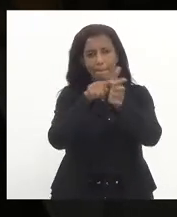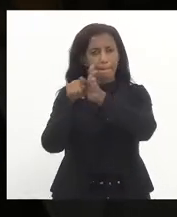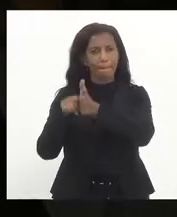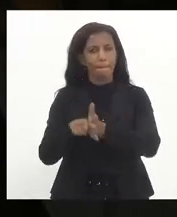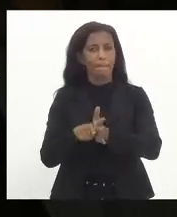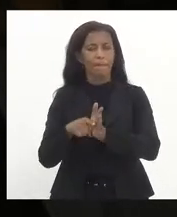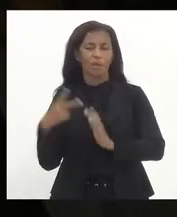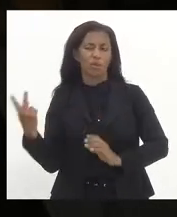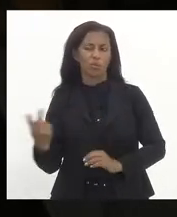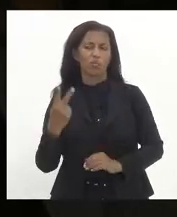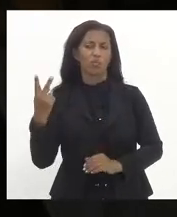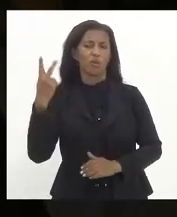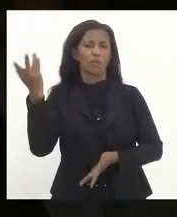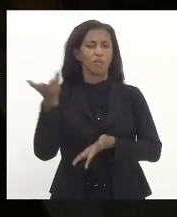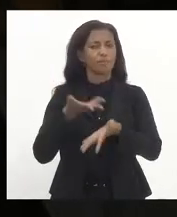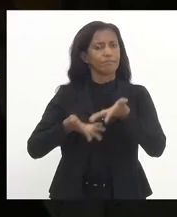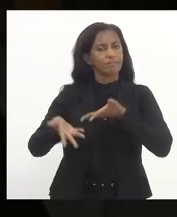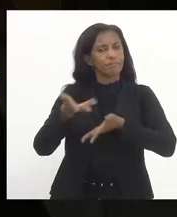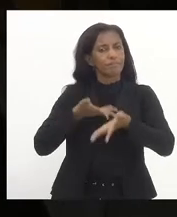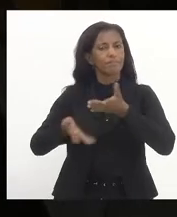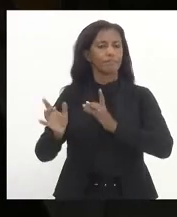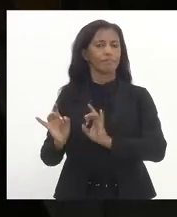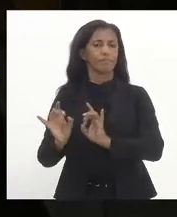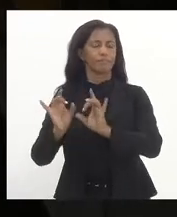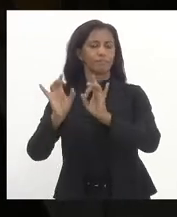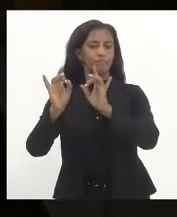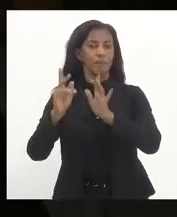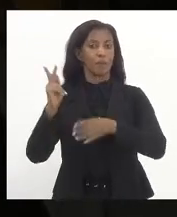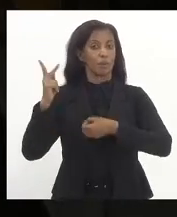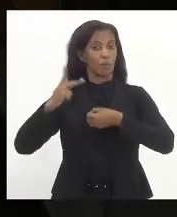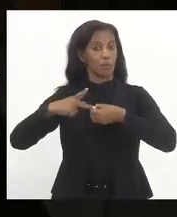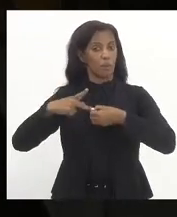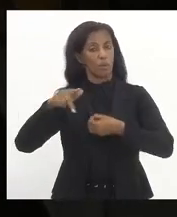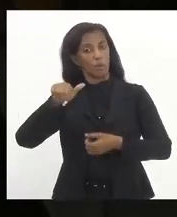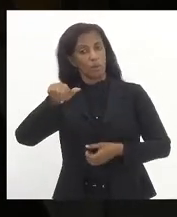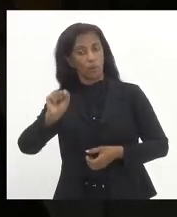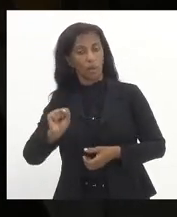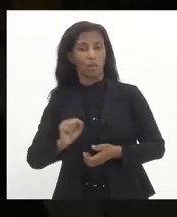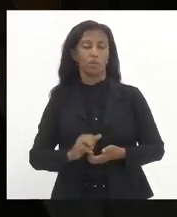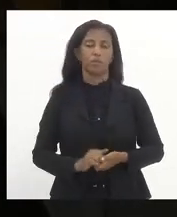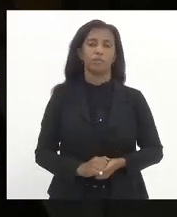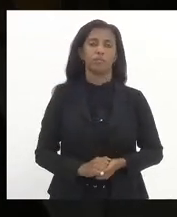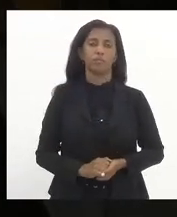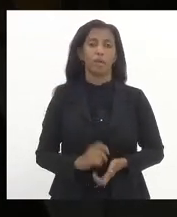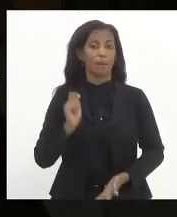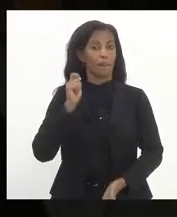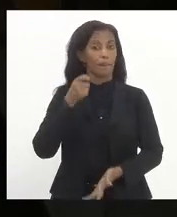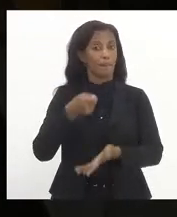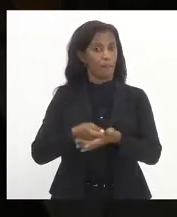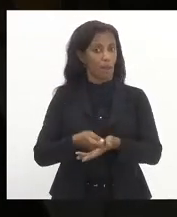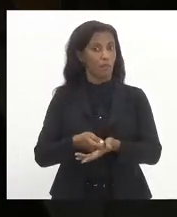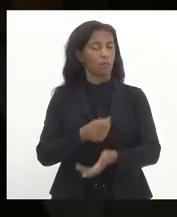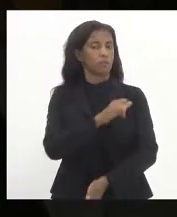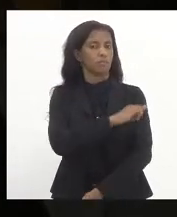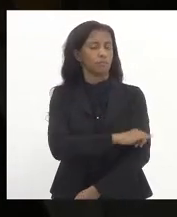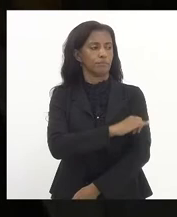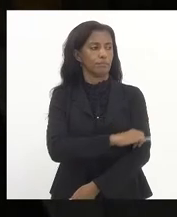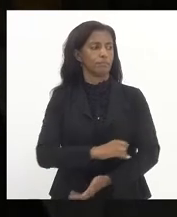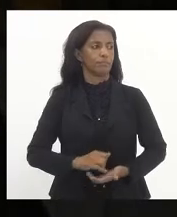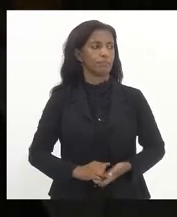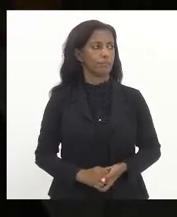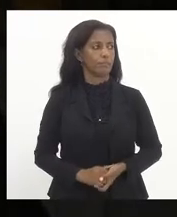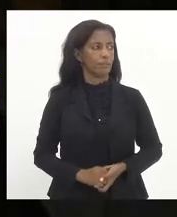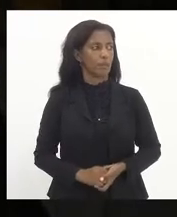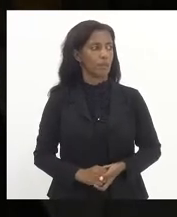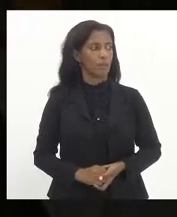os valores de participações especiais do petróleo e do gás pagos ao Rio de Janeiro.